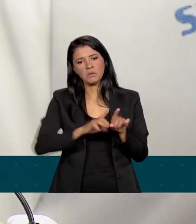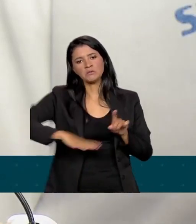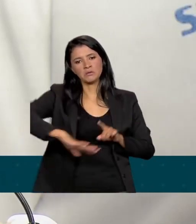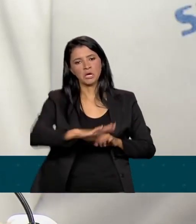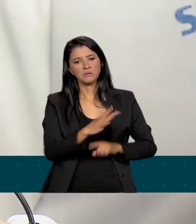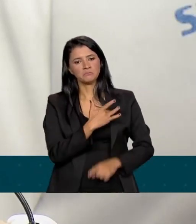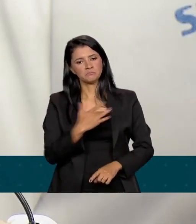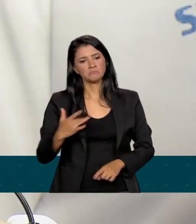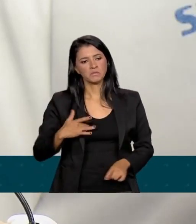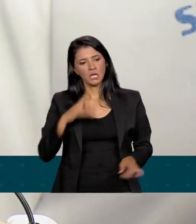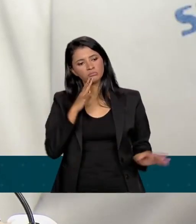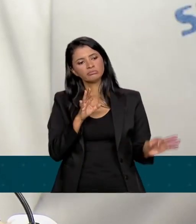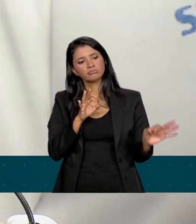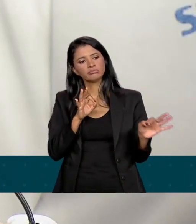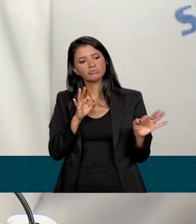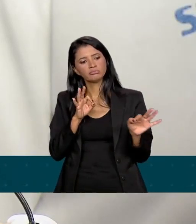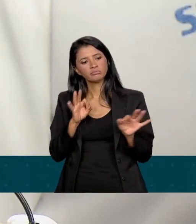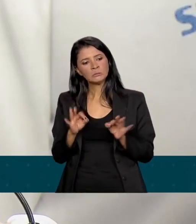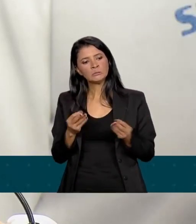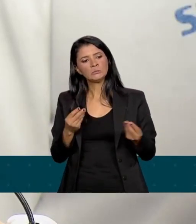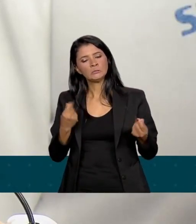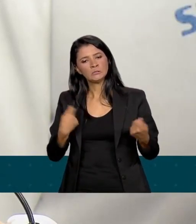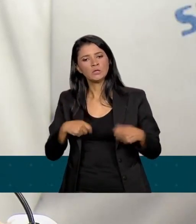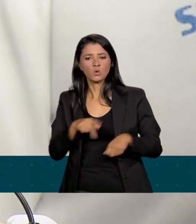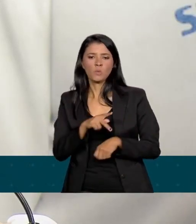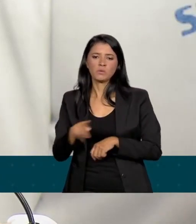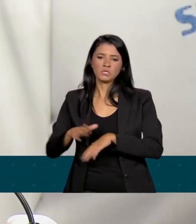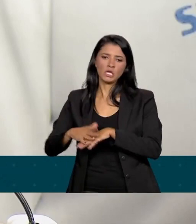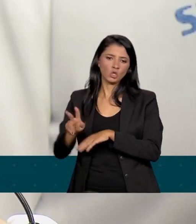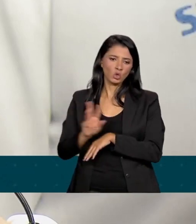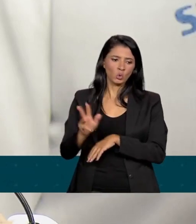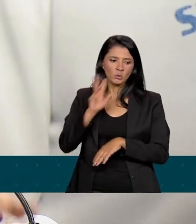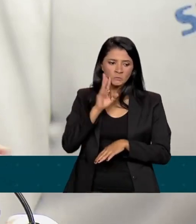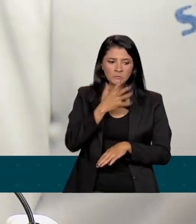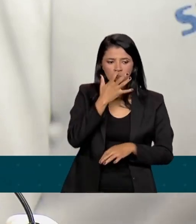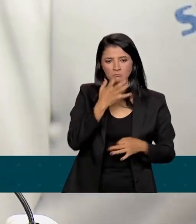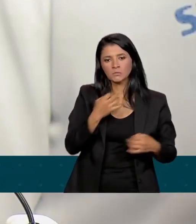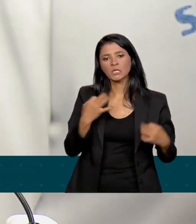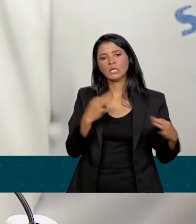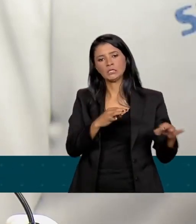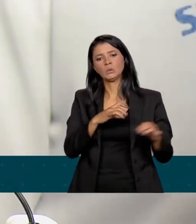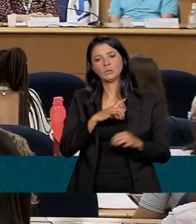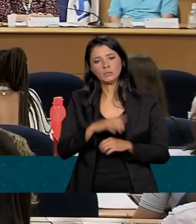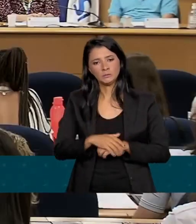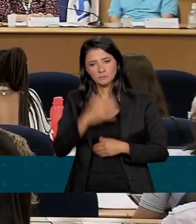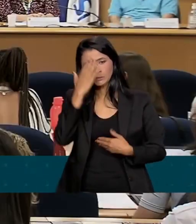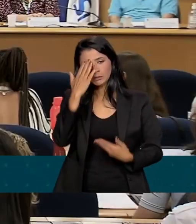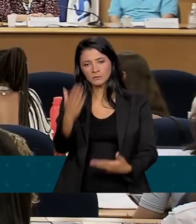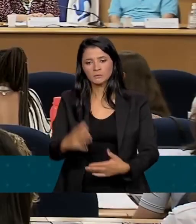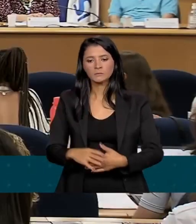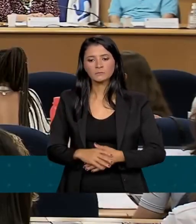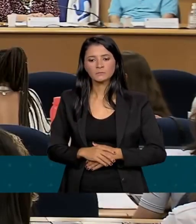muito de perto e com muito cuidado pelo presidente Lula. Obrigada.